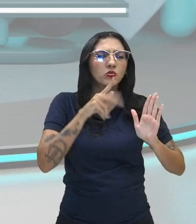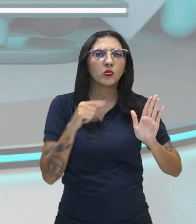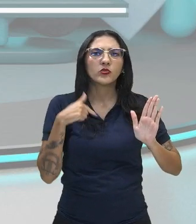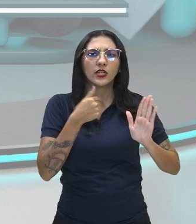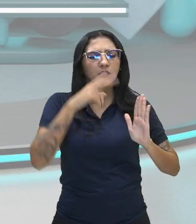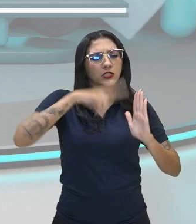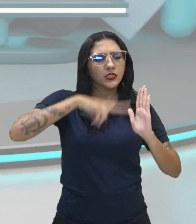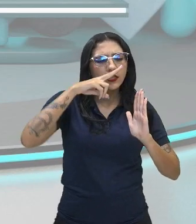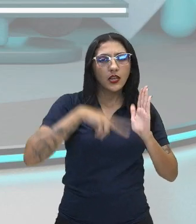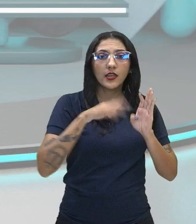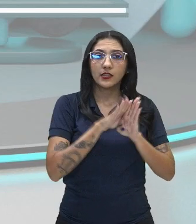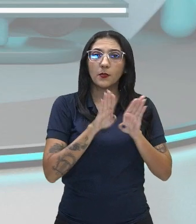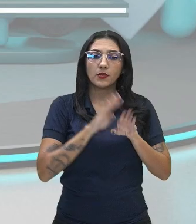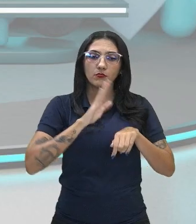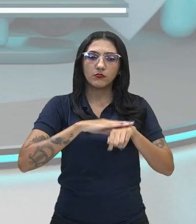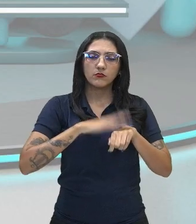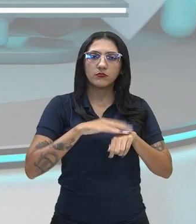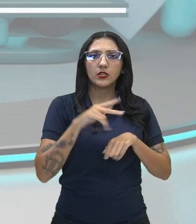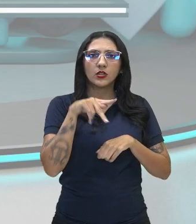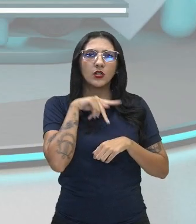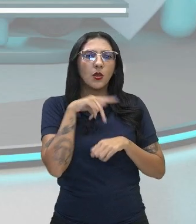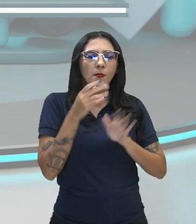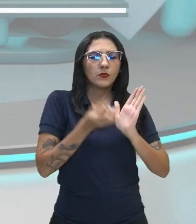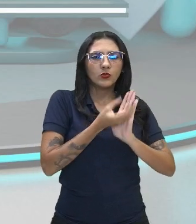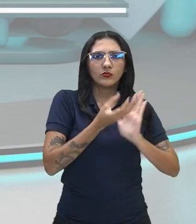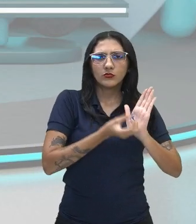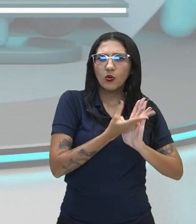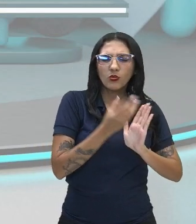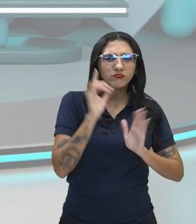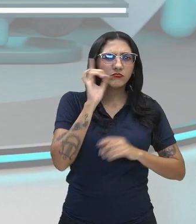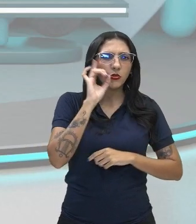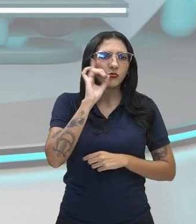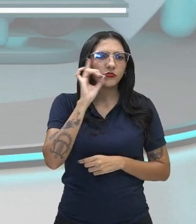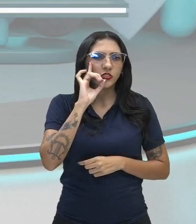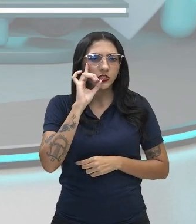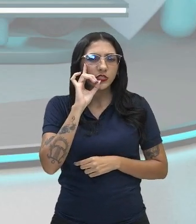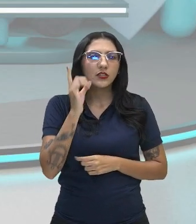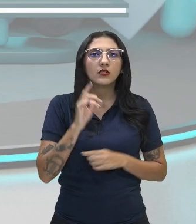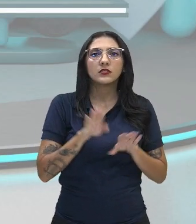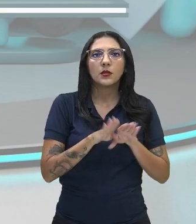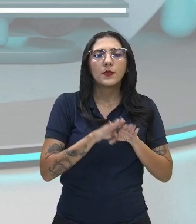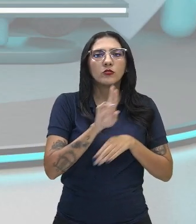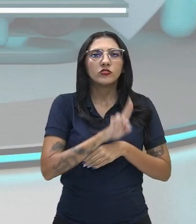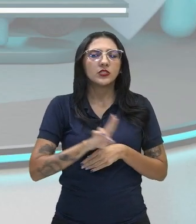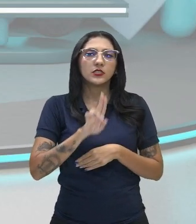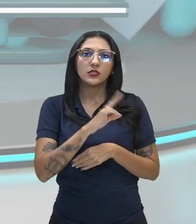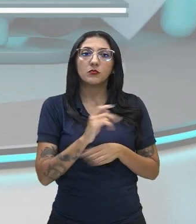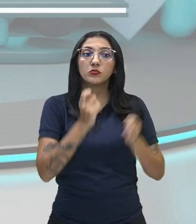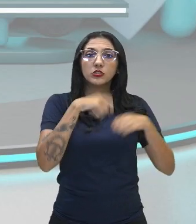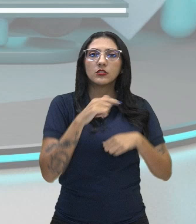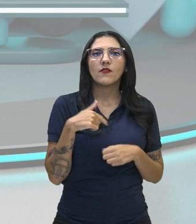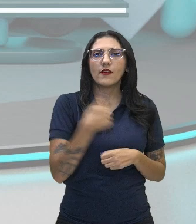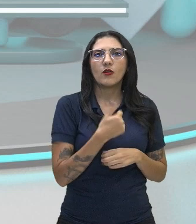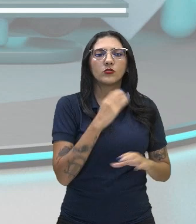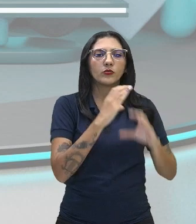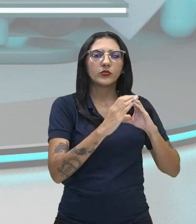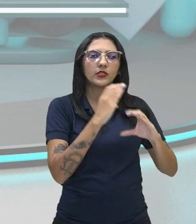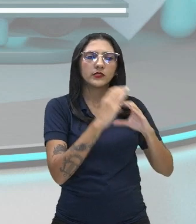nós produzimos no nosso dia a dia, por meio dos quais nos comunicamos,